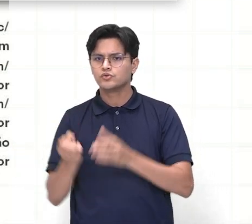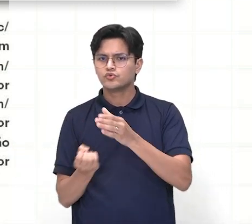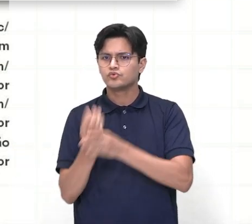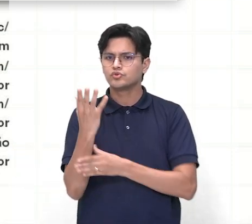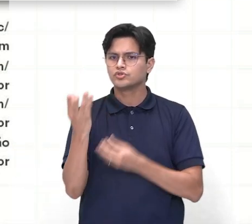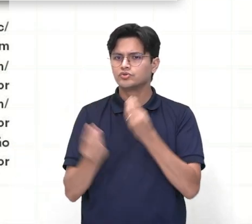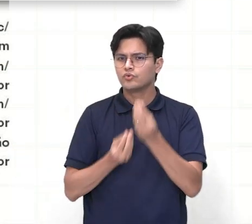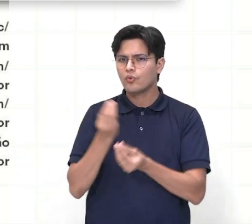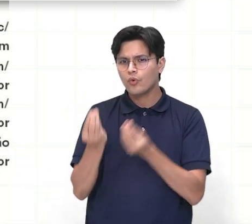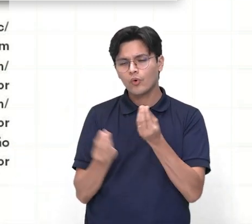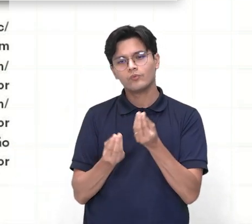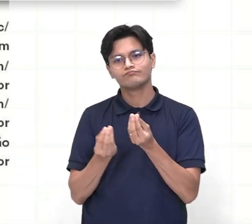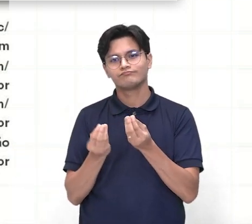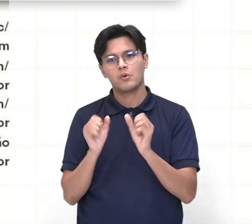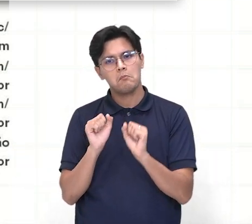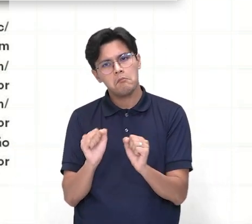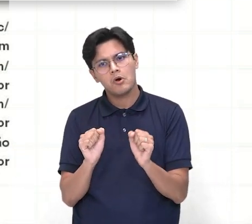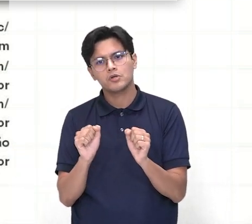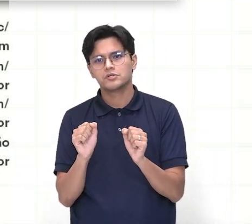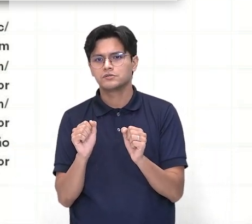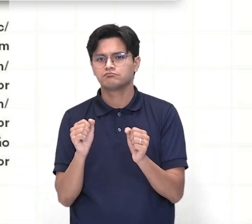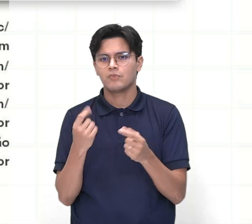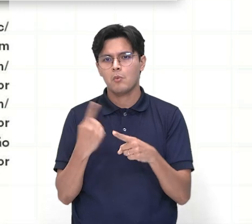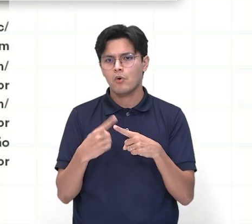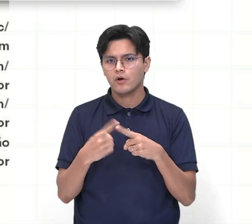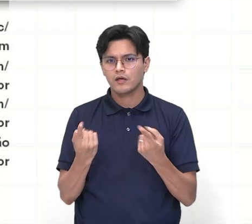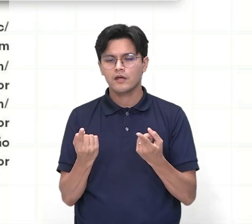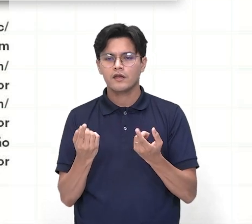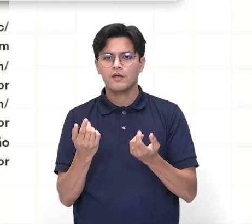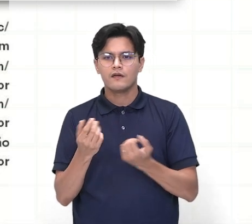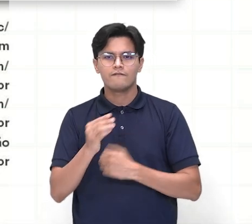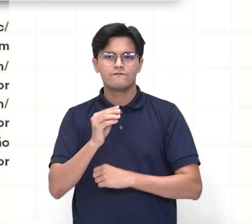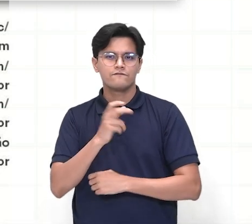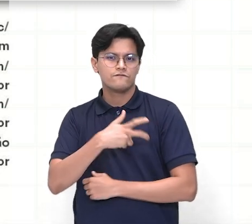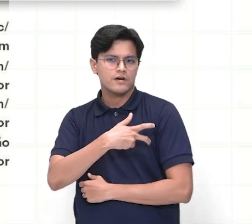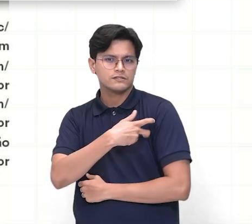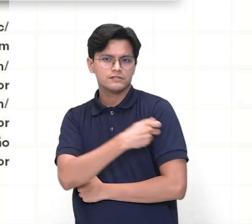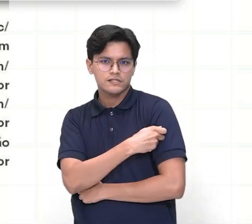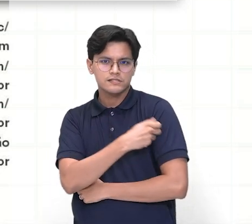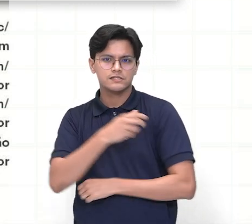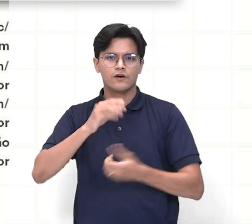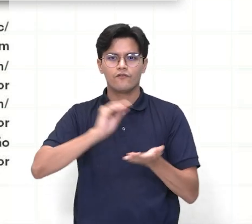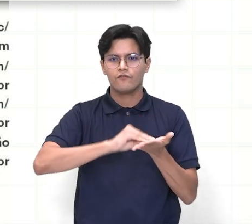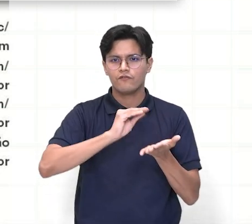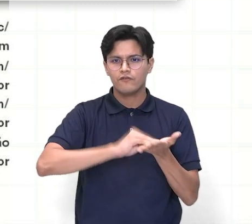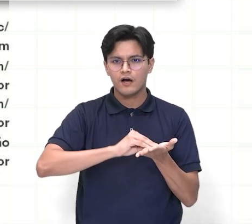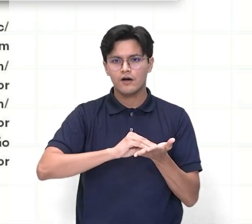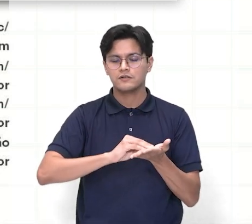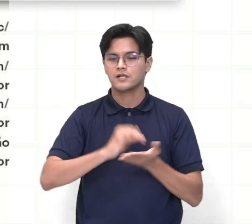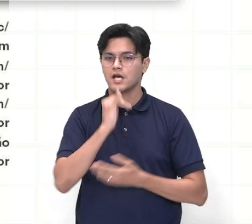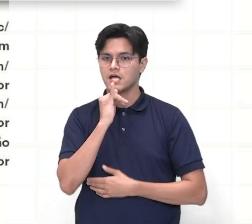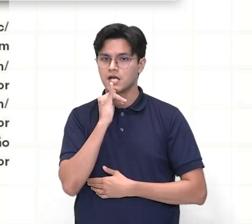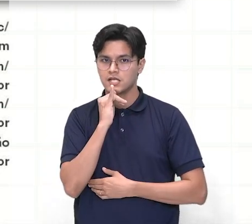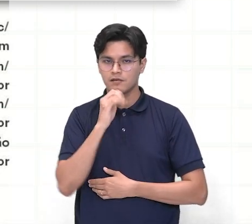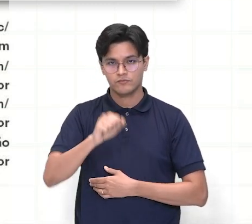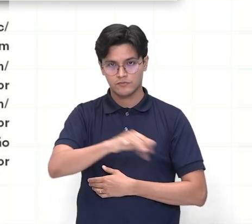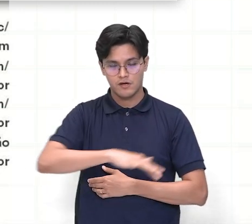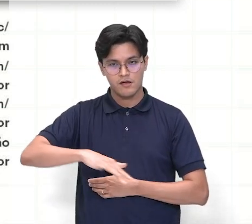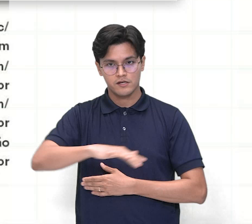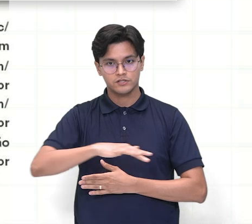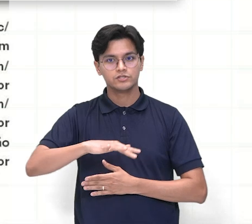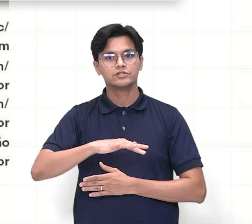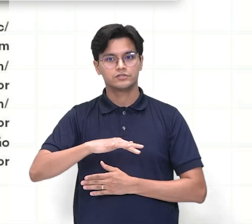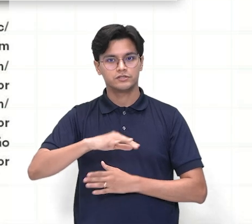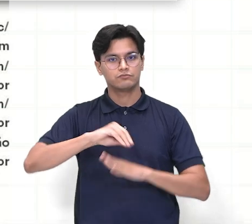de vacinação, certo? Por exemplo, na nossa região, nós